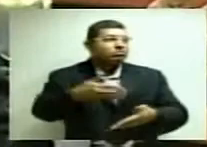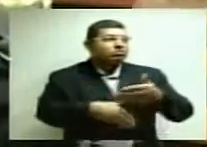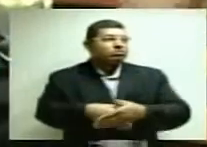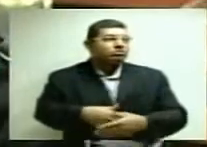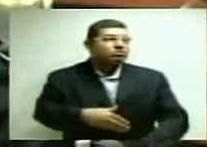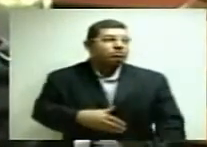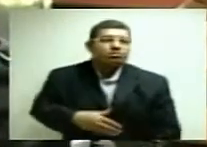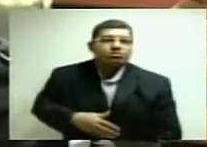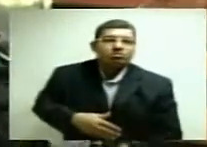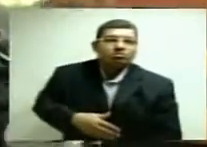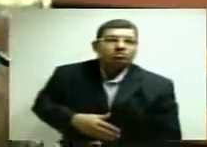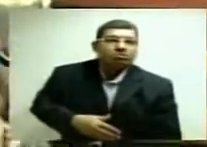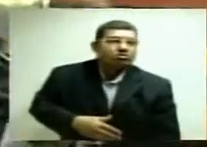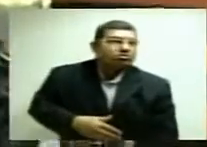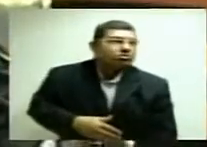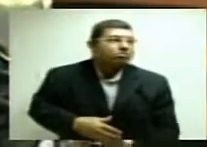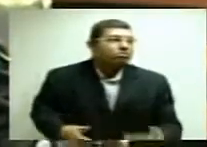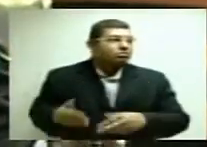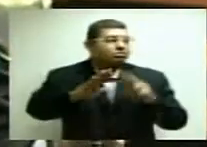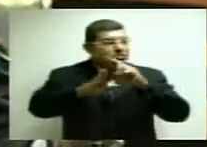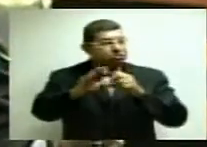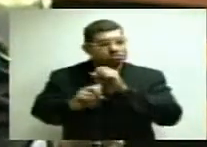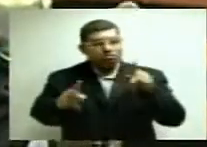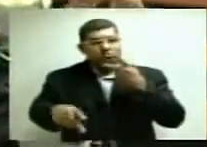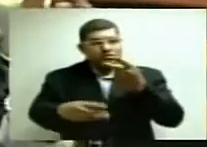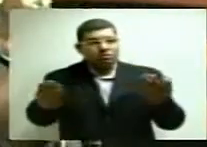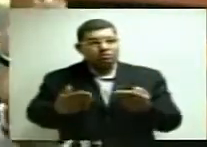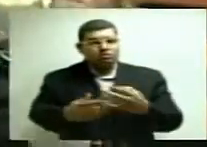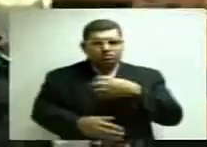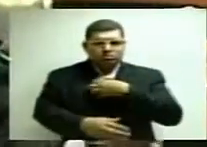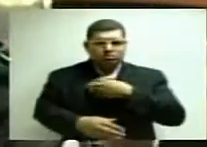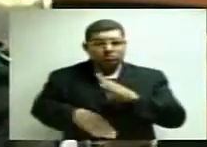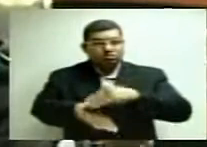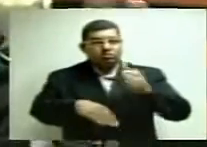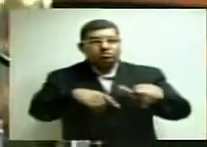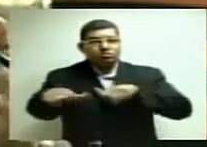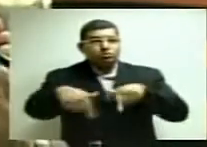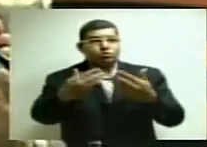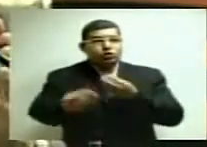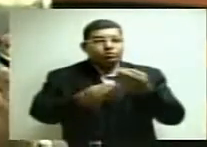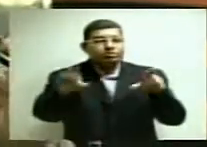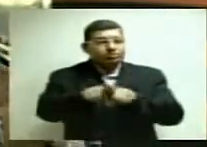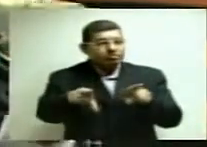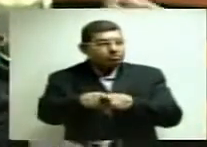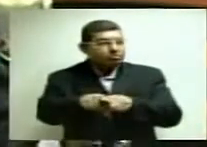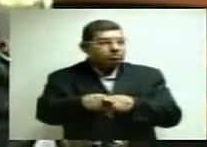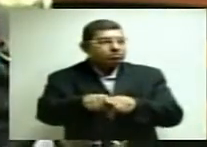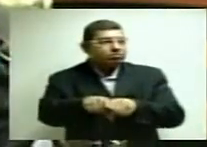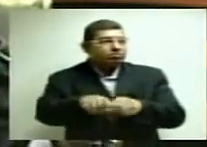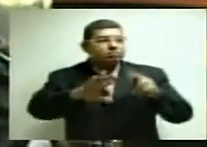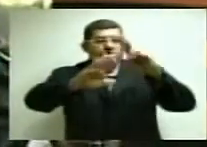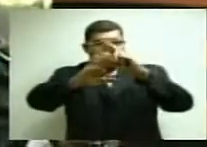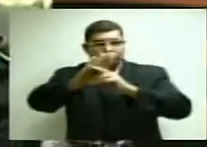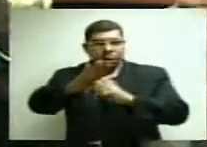trânsito. Mas algumas medidas eu entendo que a Prefeitura de Manaus tem que tomar no sentido de melhorar o fluxo e como também de fazer